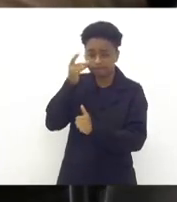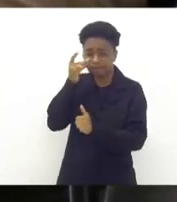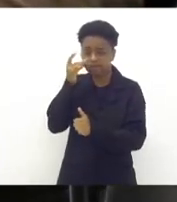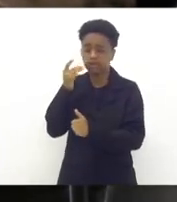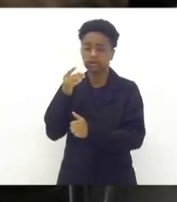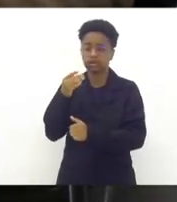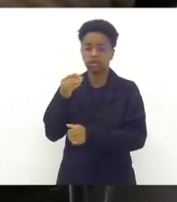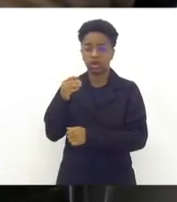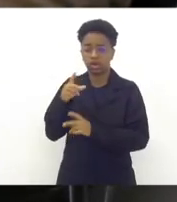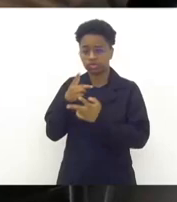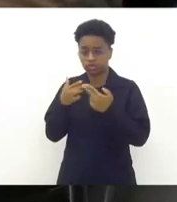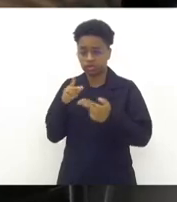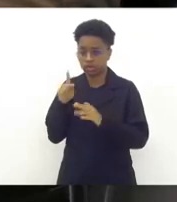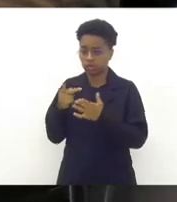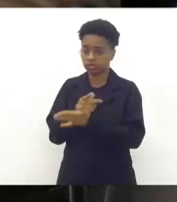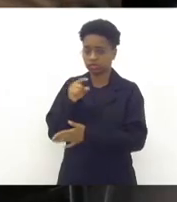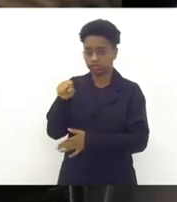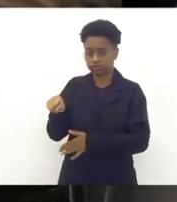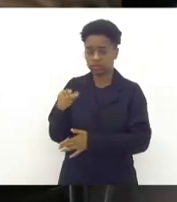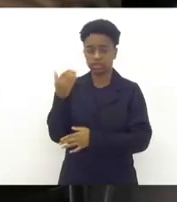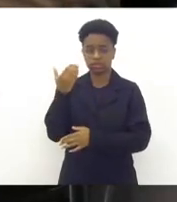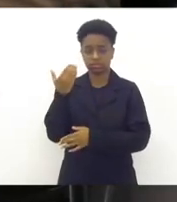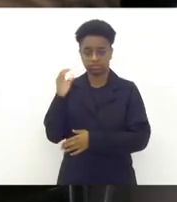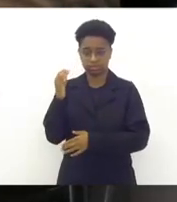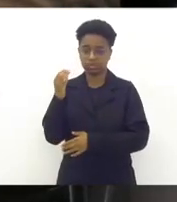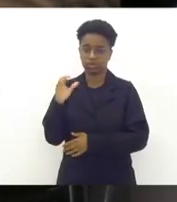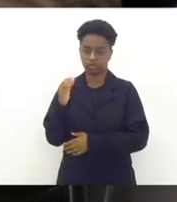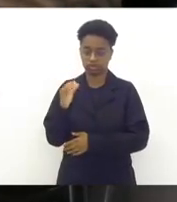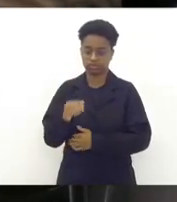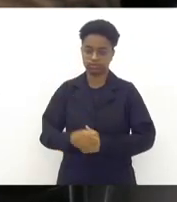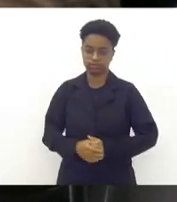que aconteceu com o senhor lá na cidade de Niterói.